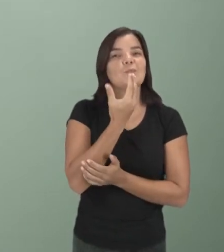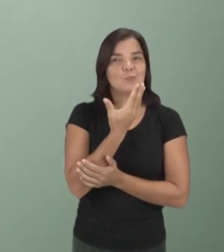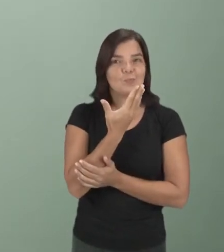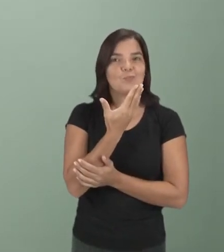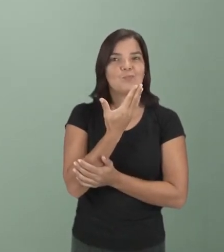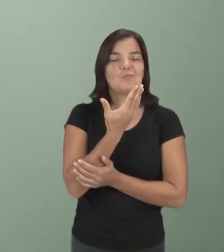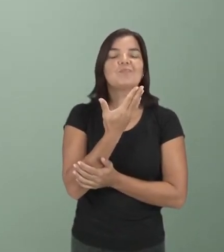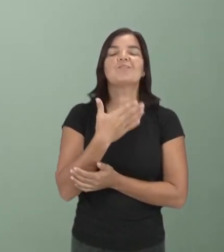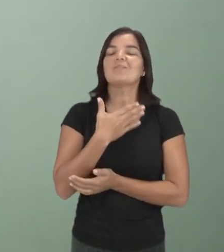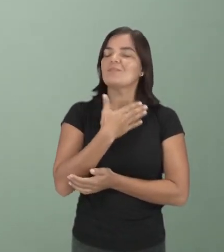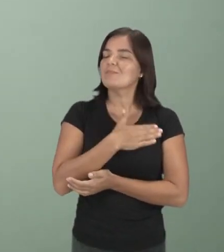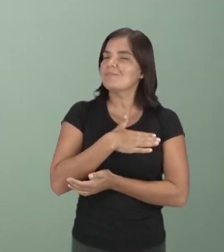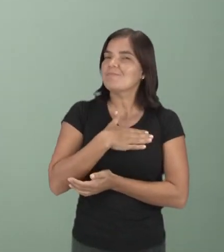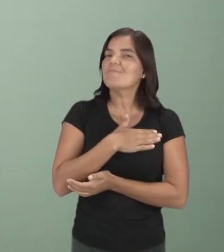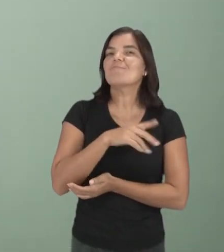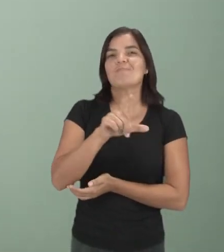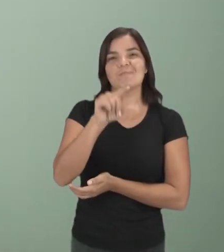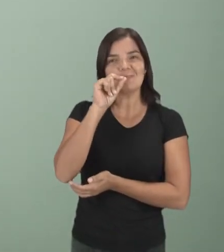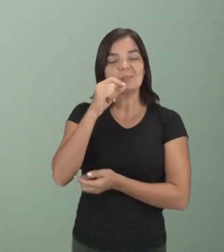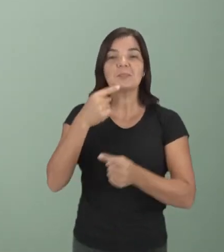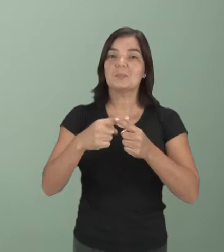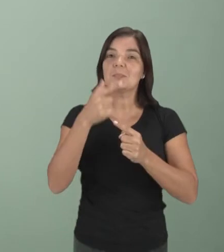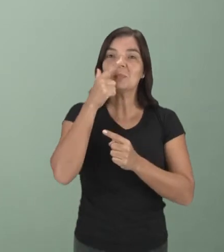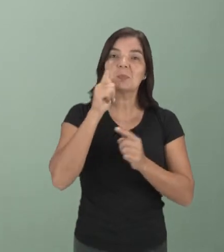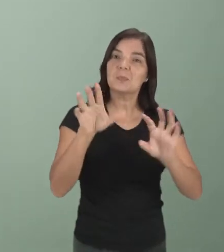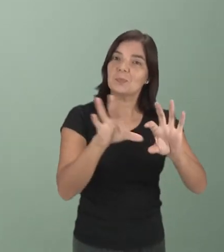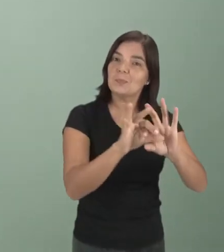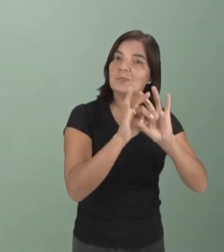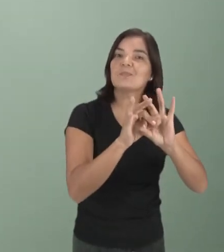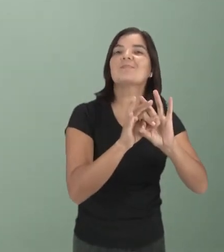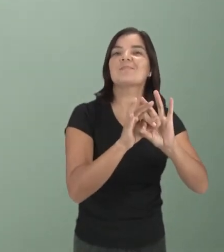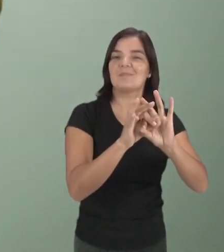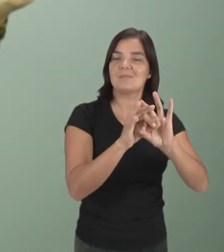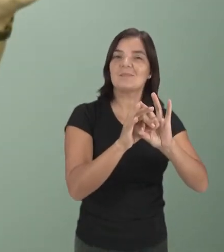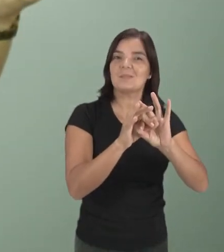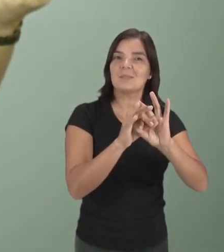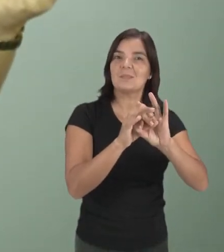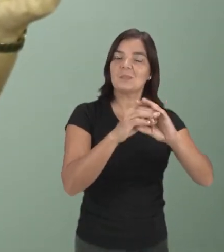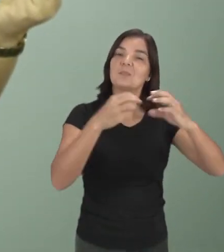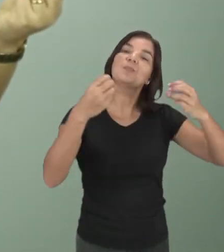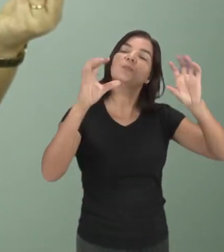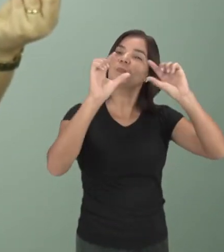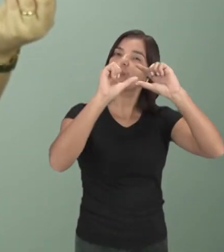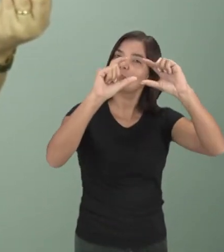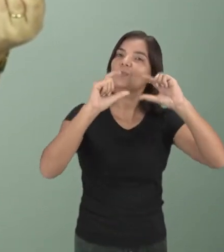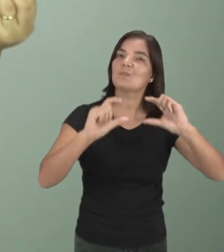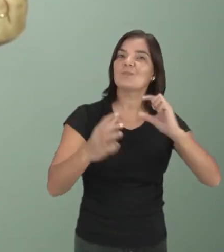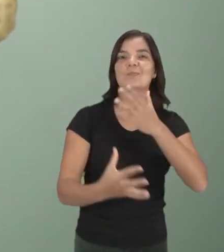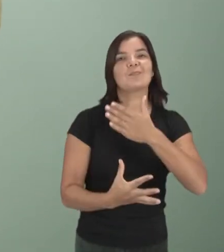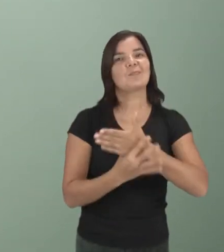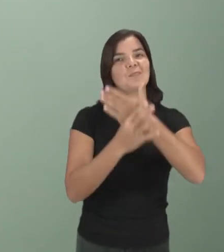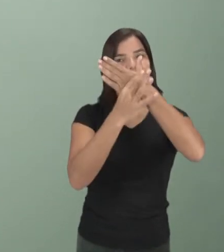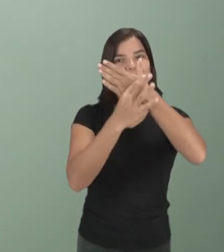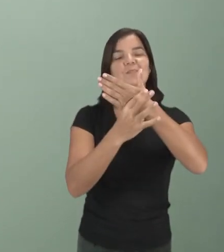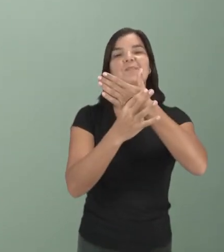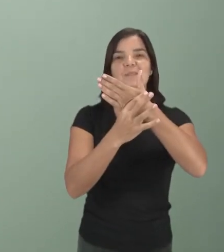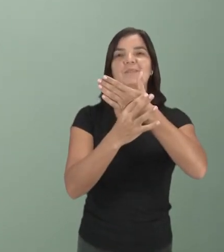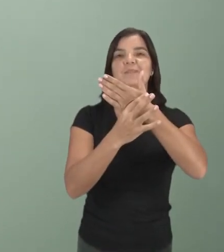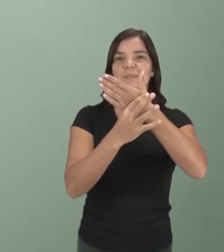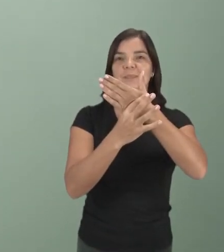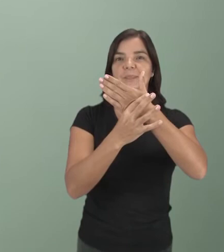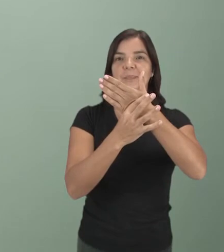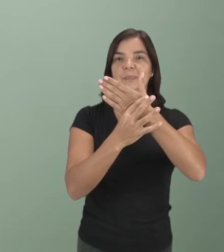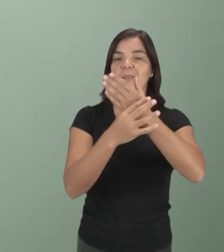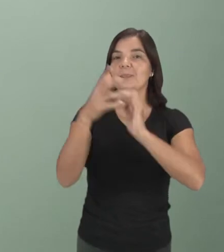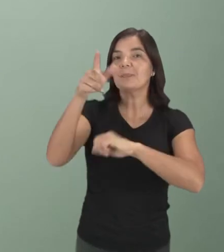e bom gosto, porque ele conseguiu aliar o sublime de um soneto com a realidade nua e crua de